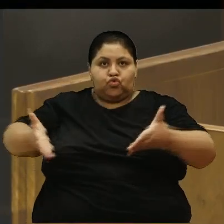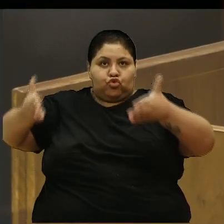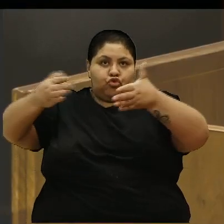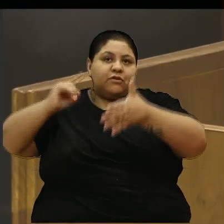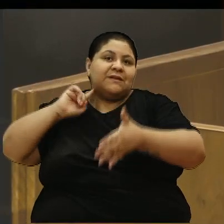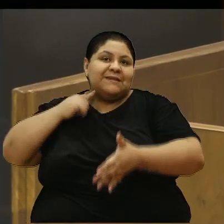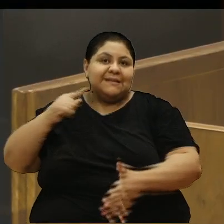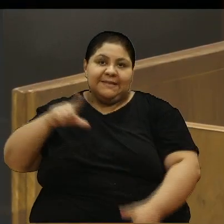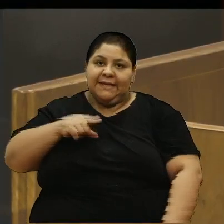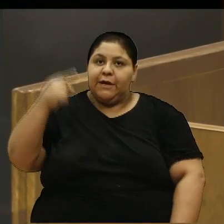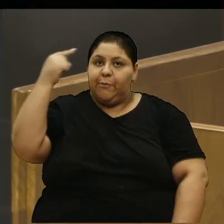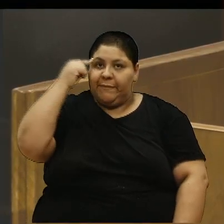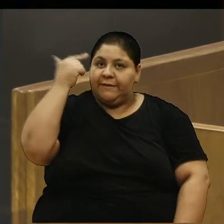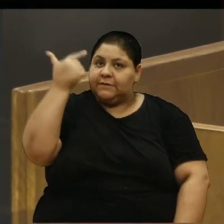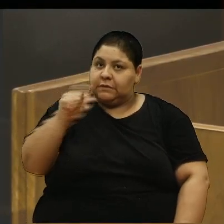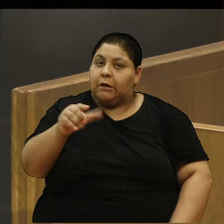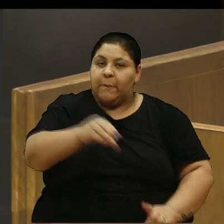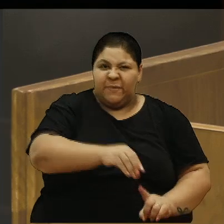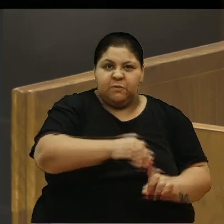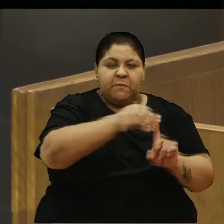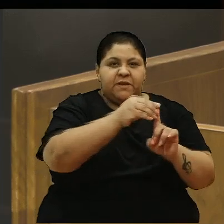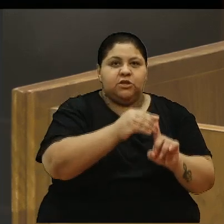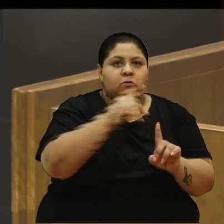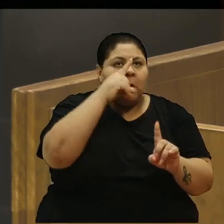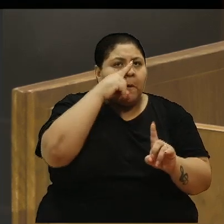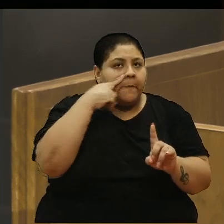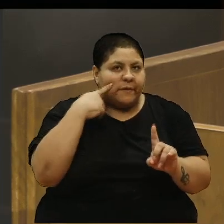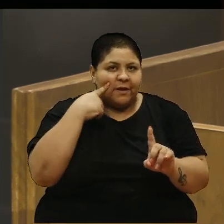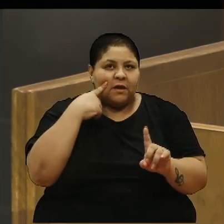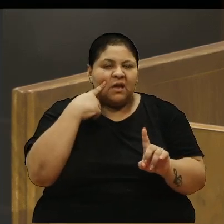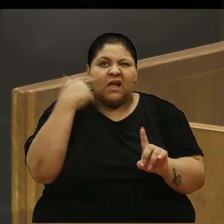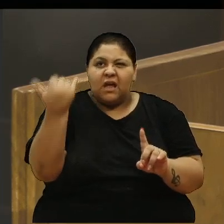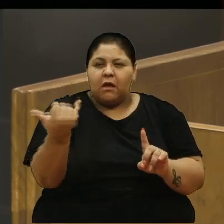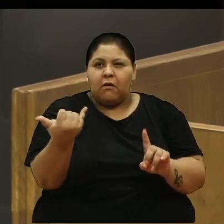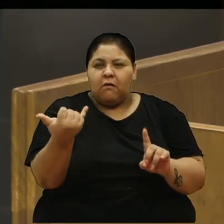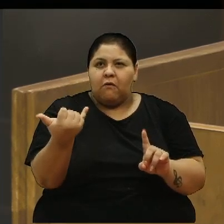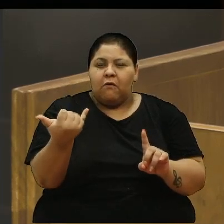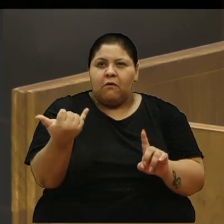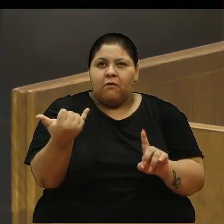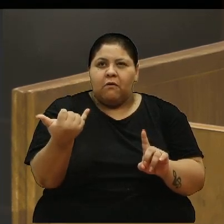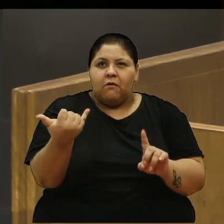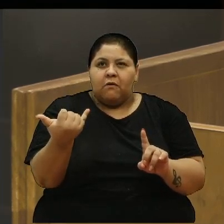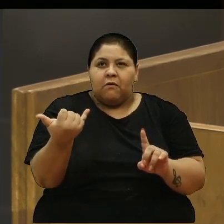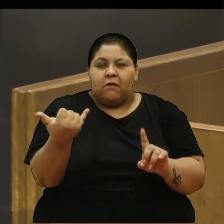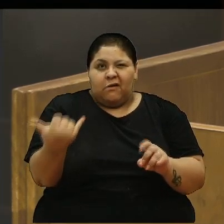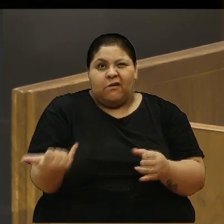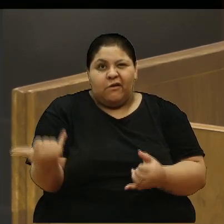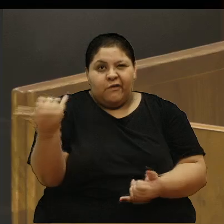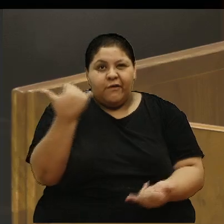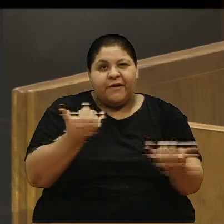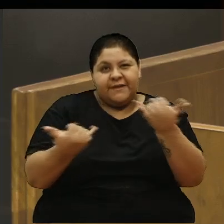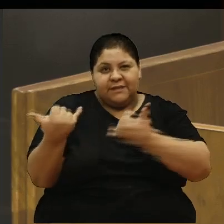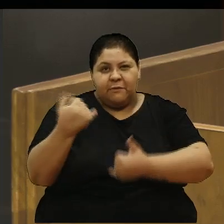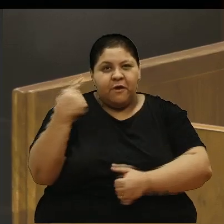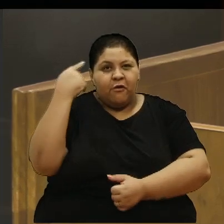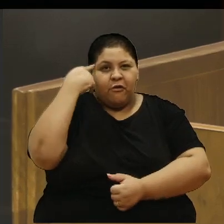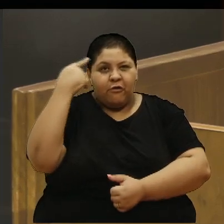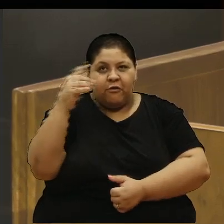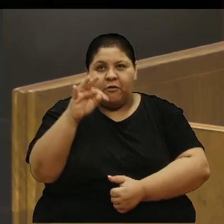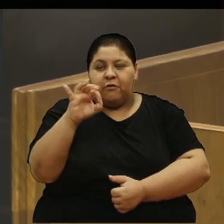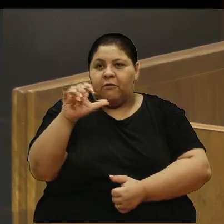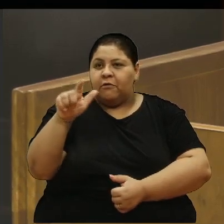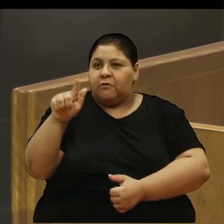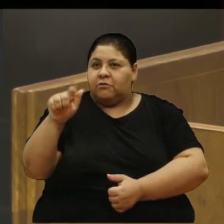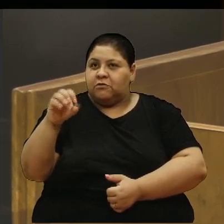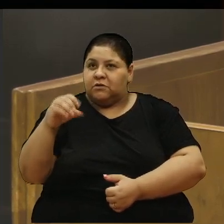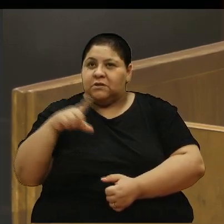que repensar, principalmente o container amarelo. Eu recebi algumas ideias, né, do Thiago, também fui procurar aqui em